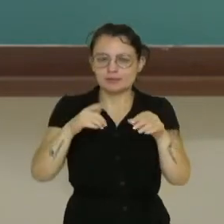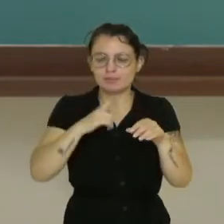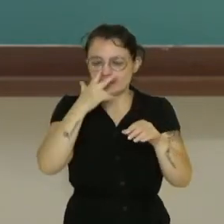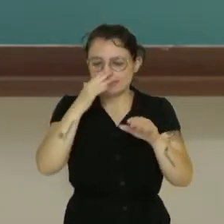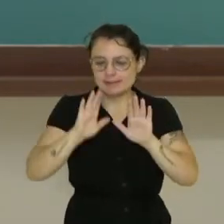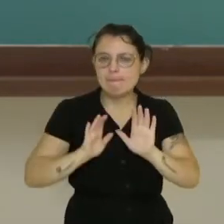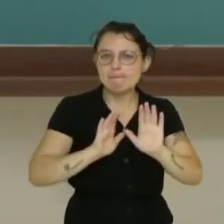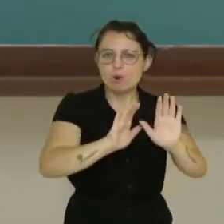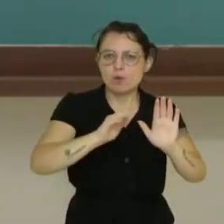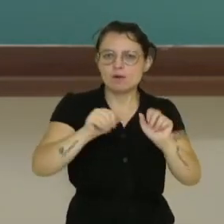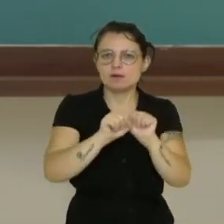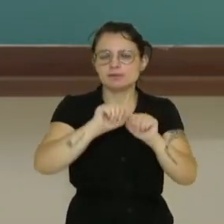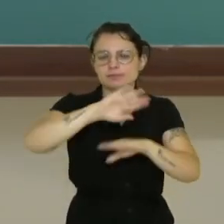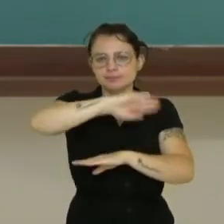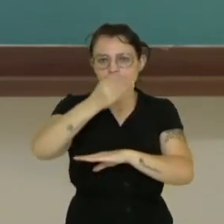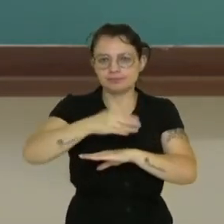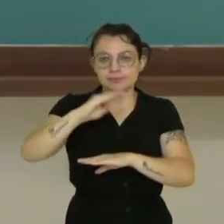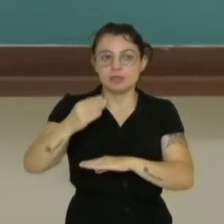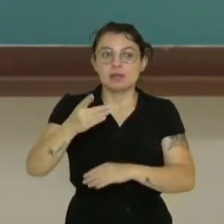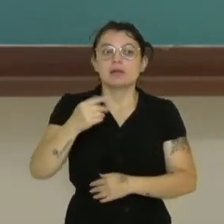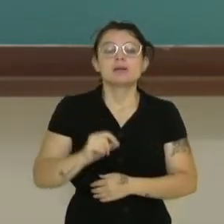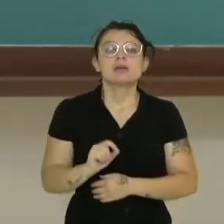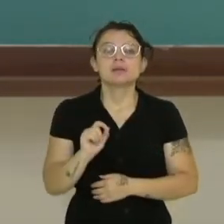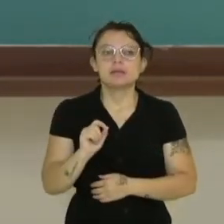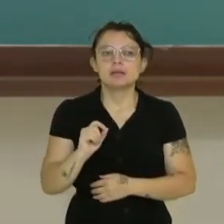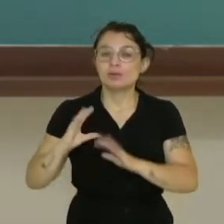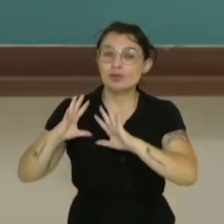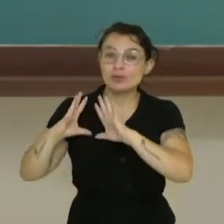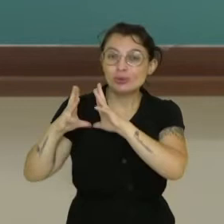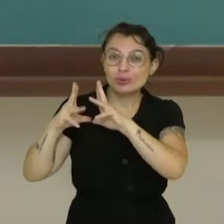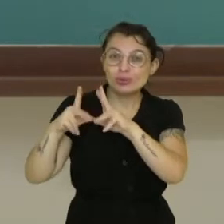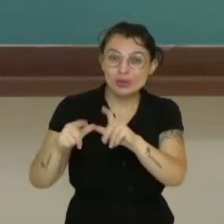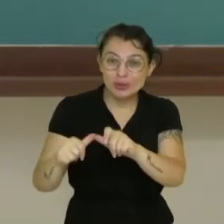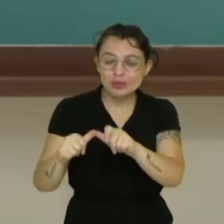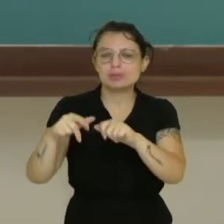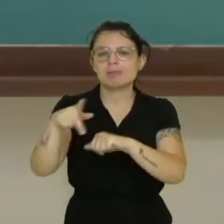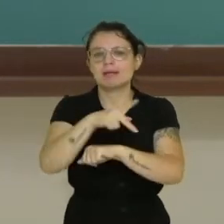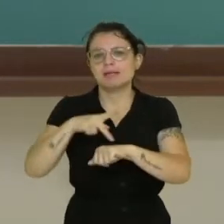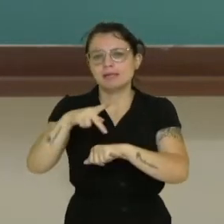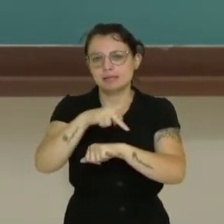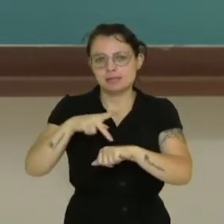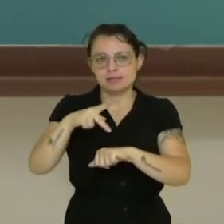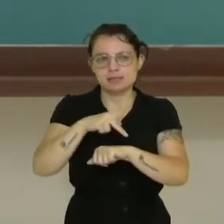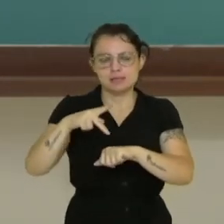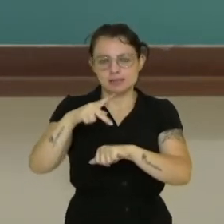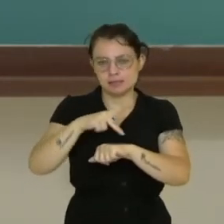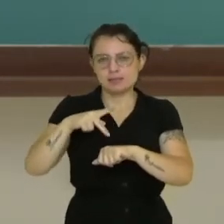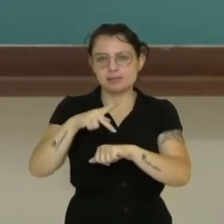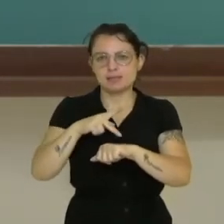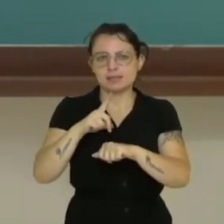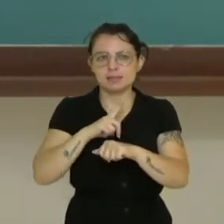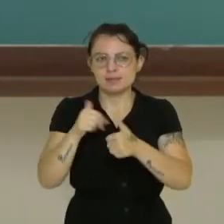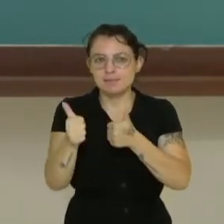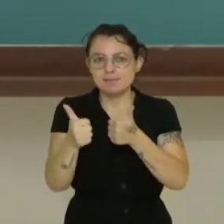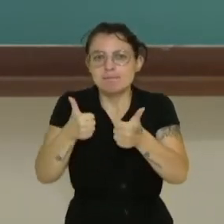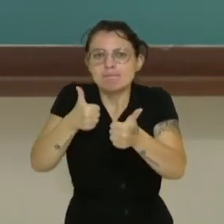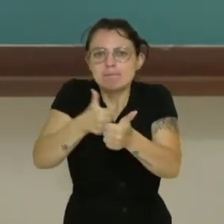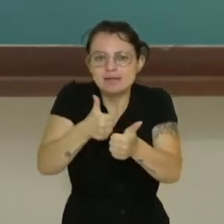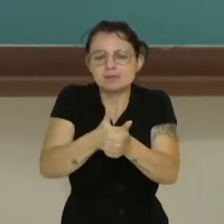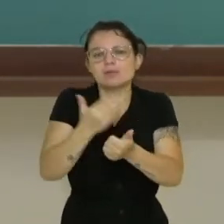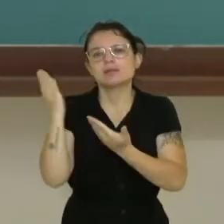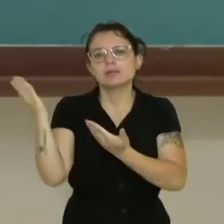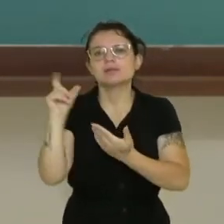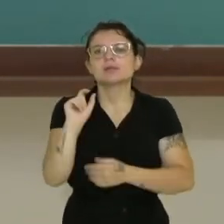Então, um dos cuidados que todos os países que estão nessa área precisam ter